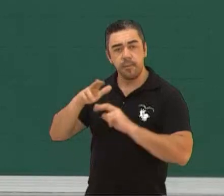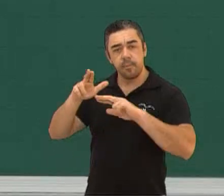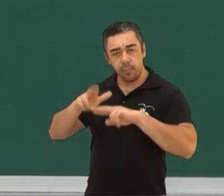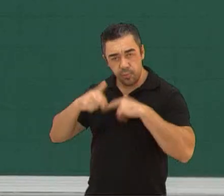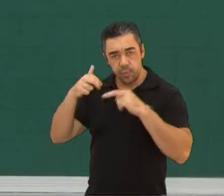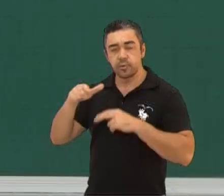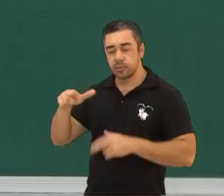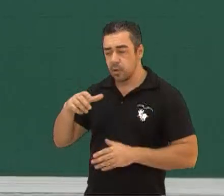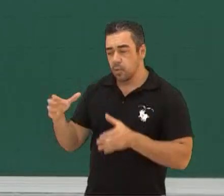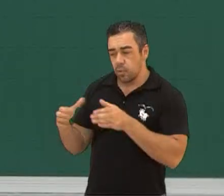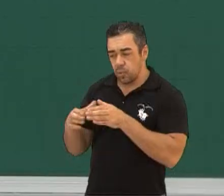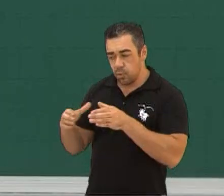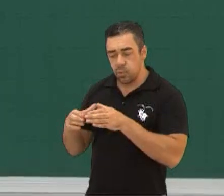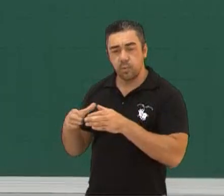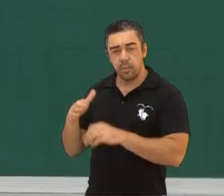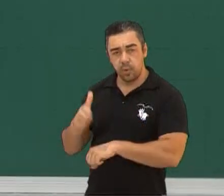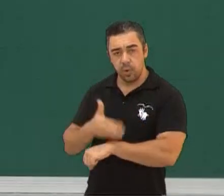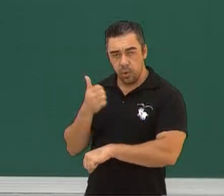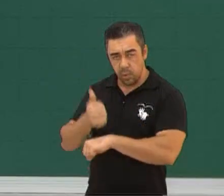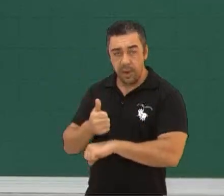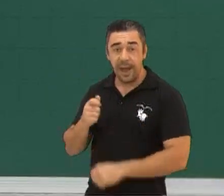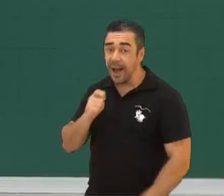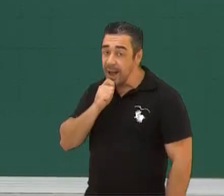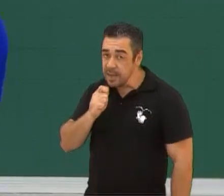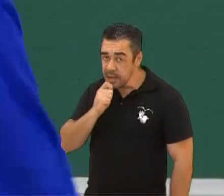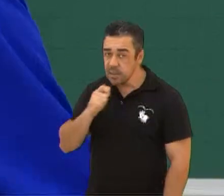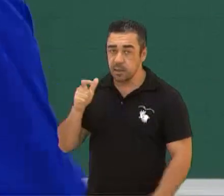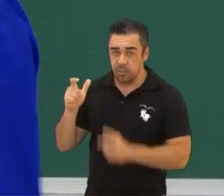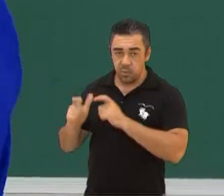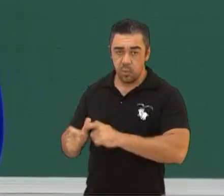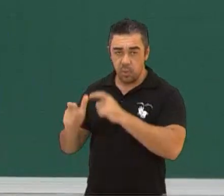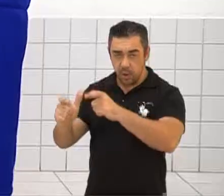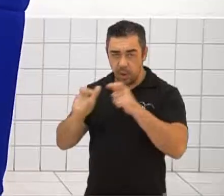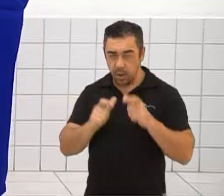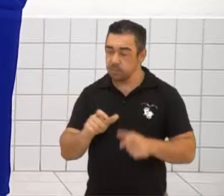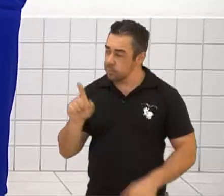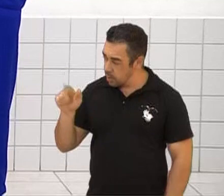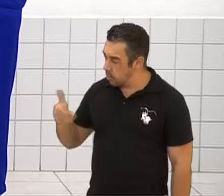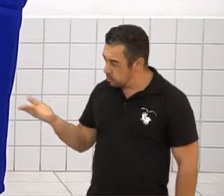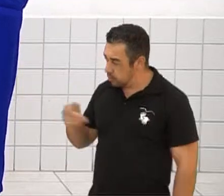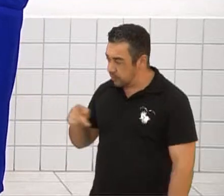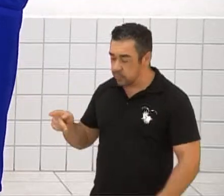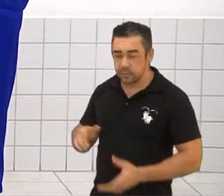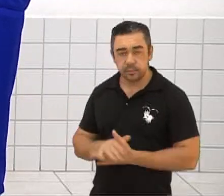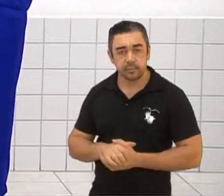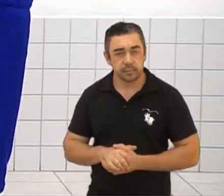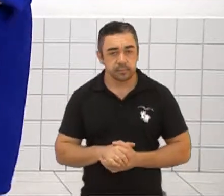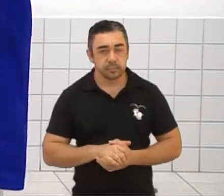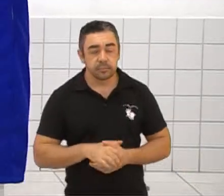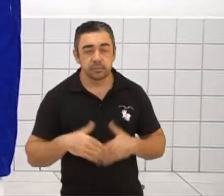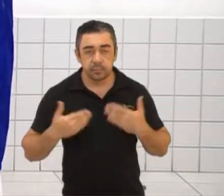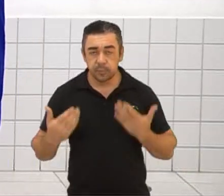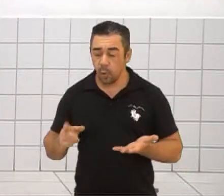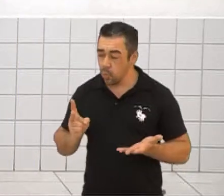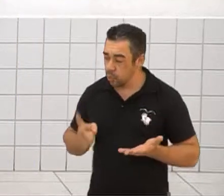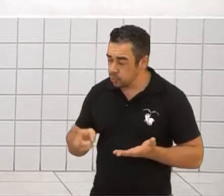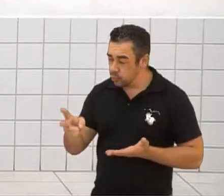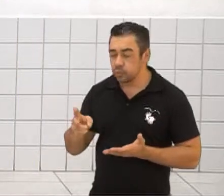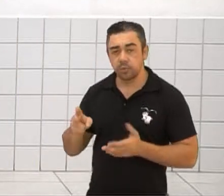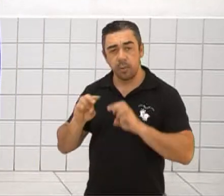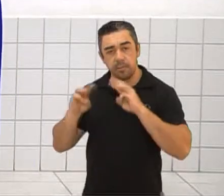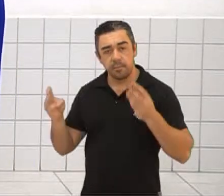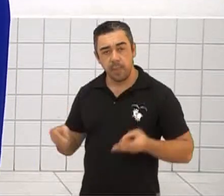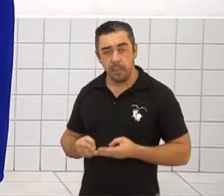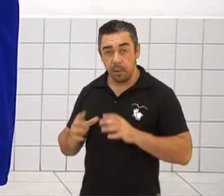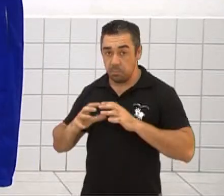desses colonizadores ainda presentes nessas regiões aqui, né, professor? Isso mesmo. Na continuação, um mapinha um pouquinho maior,